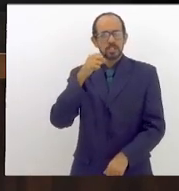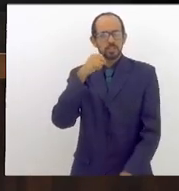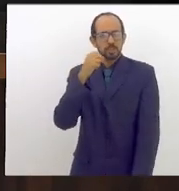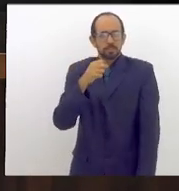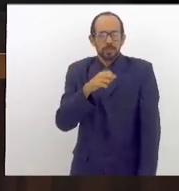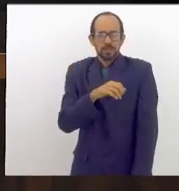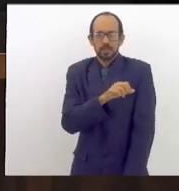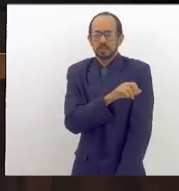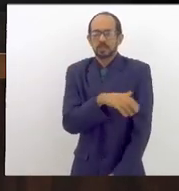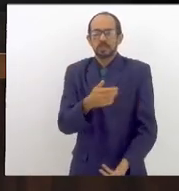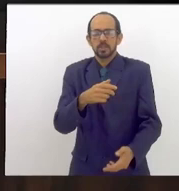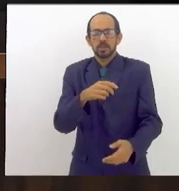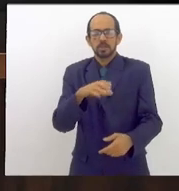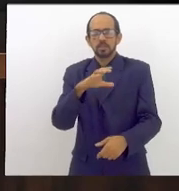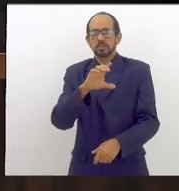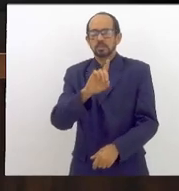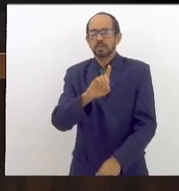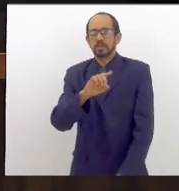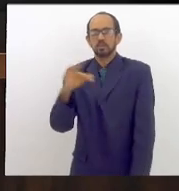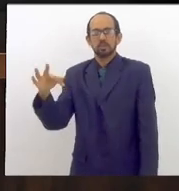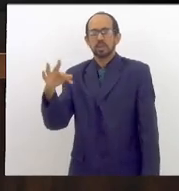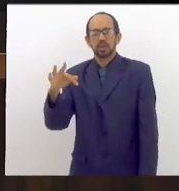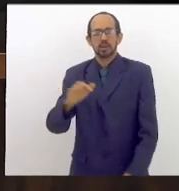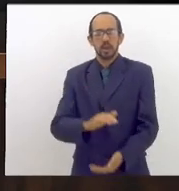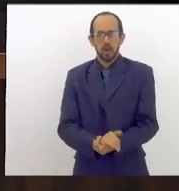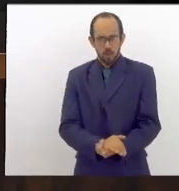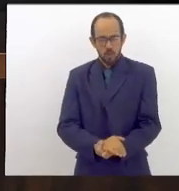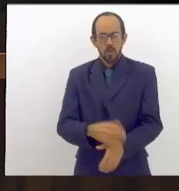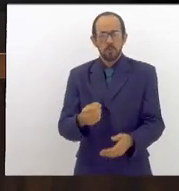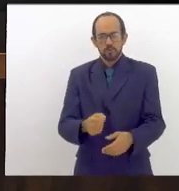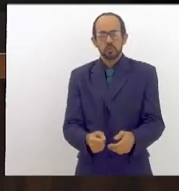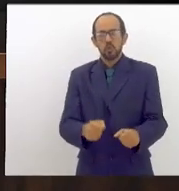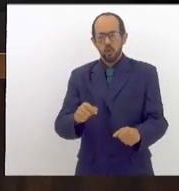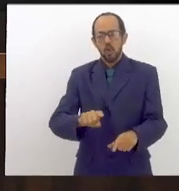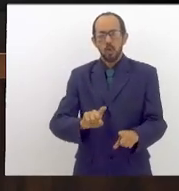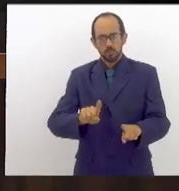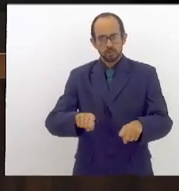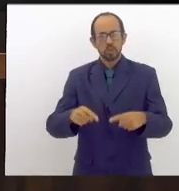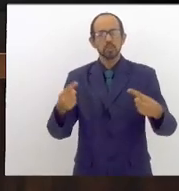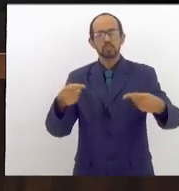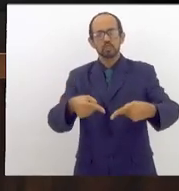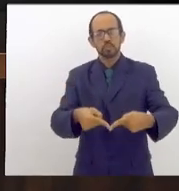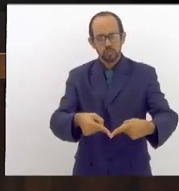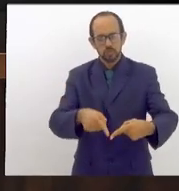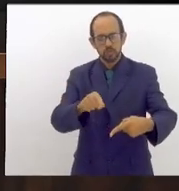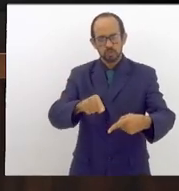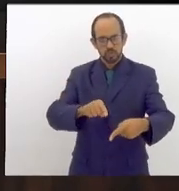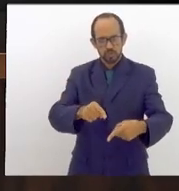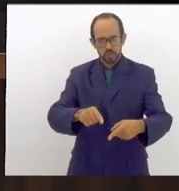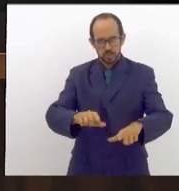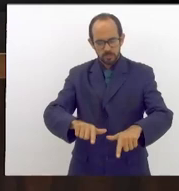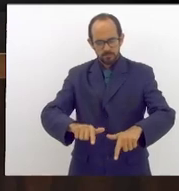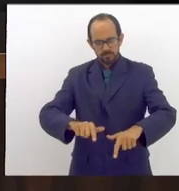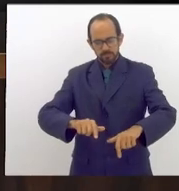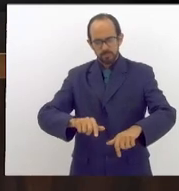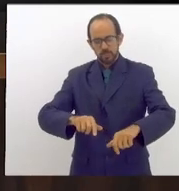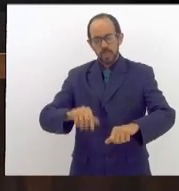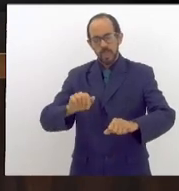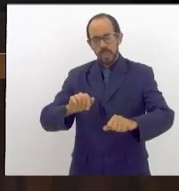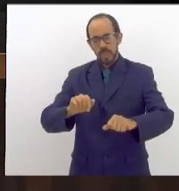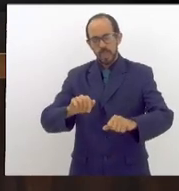para a Constituição do consórcio interestadual como objetivo de promover enfrentamento aos efeitos adversidades mudanças